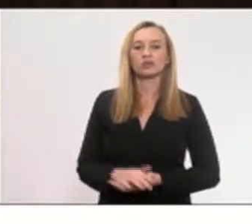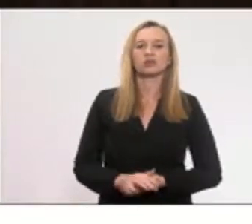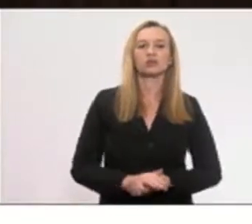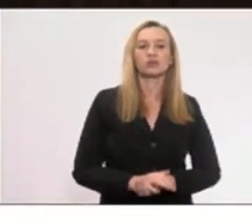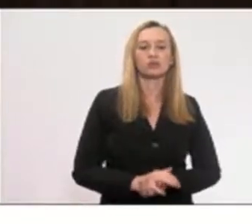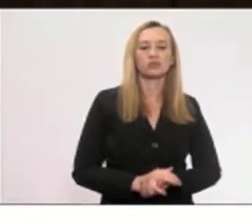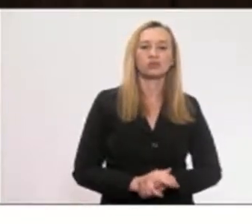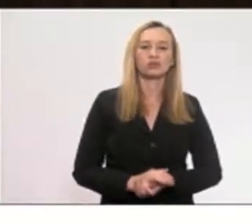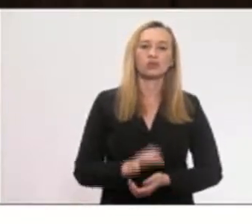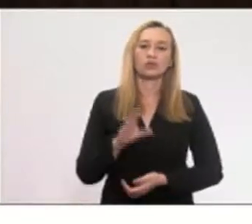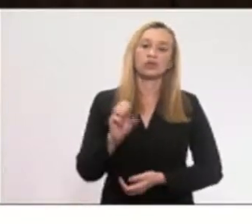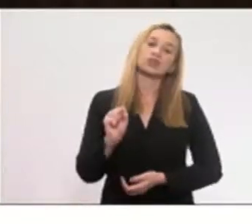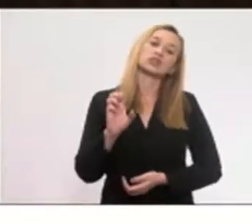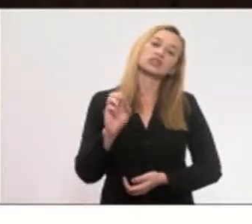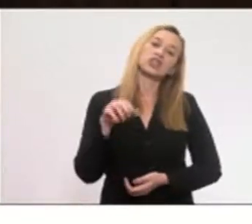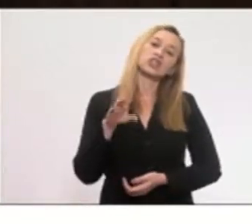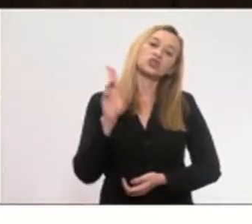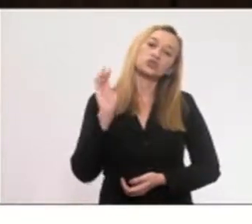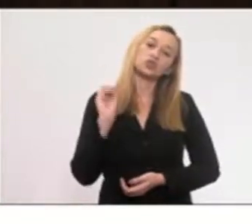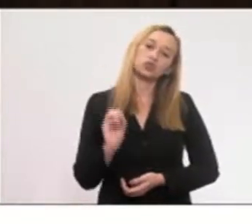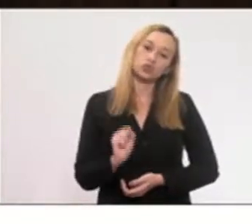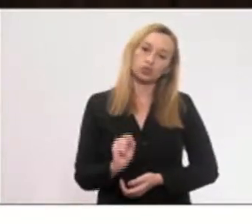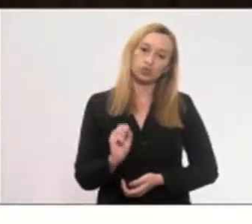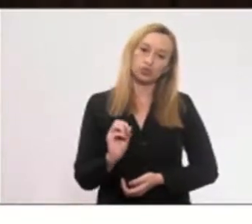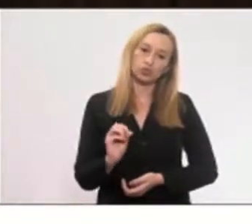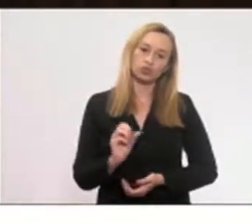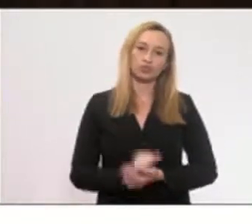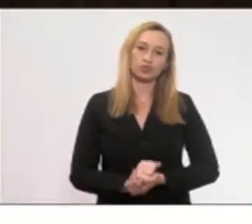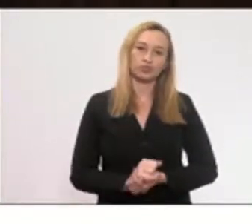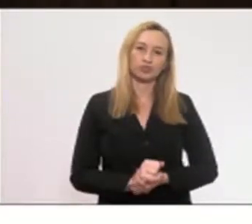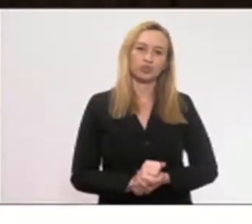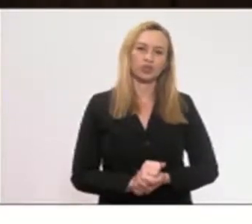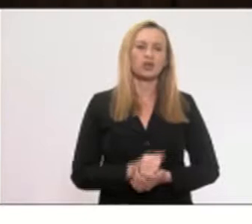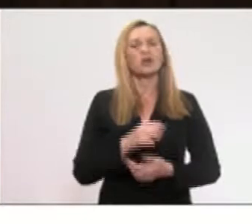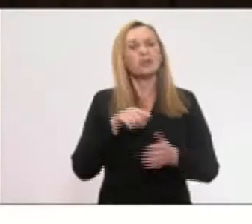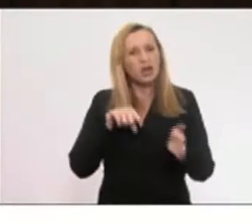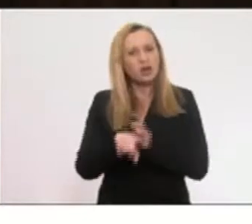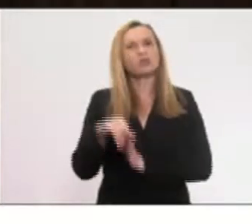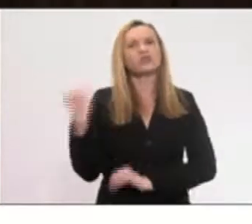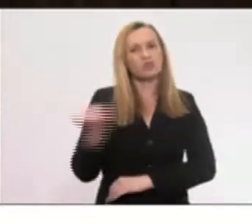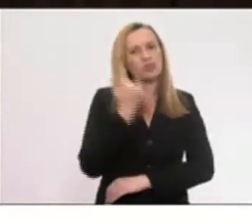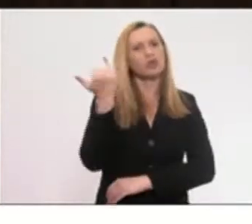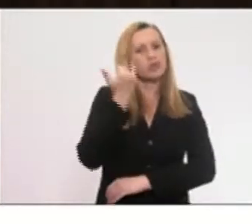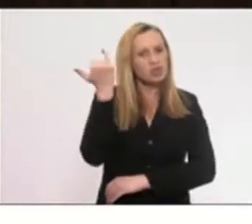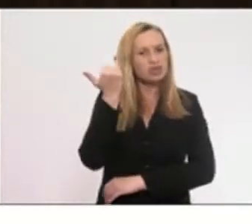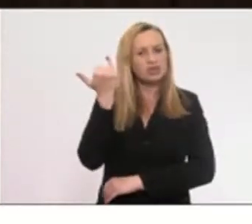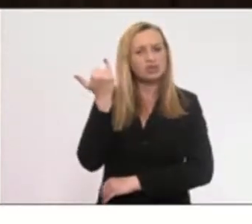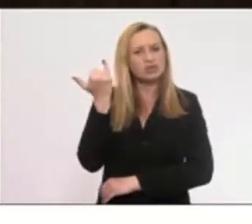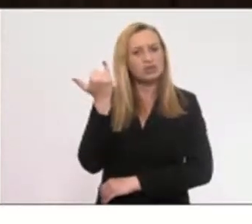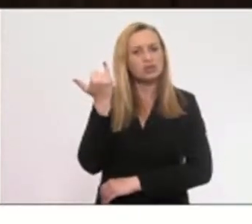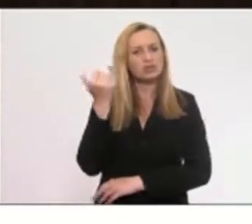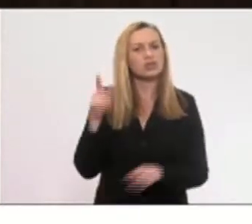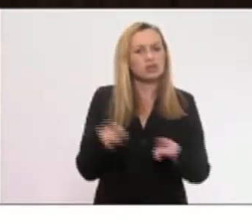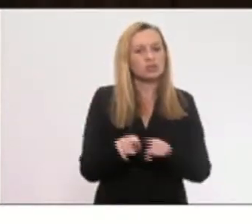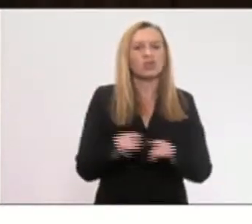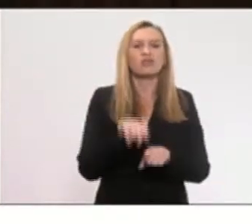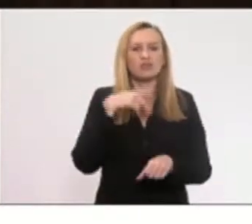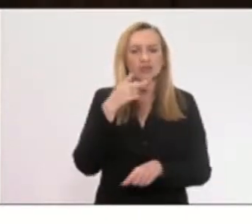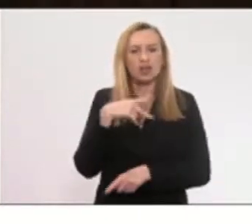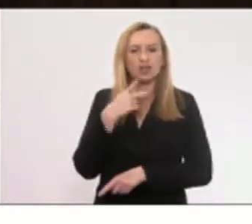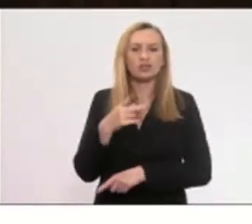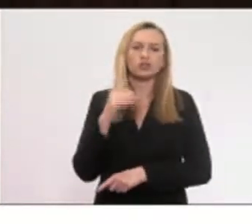brasileira, que é o censo, suprimindo perguntas importantes, inclusive relacionadas ao meio